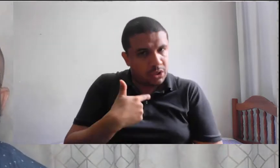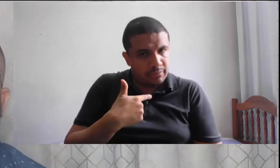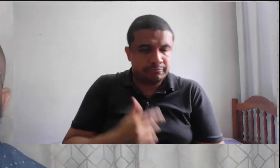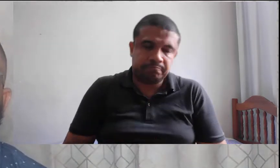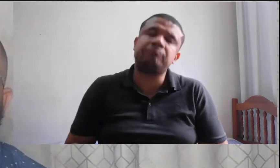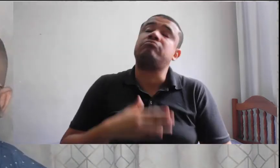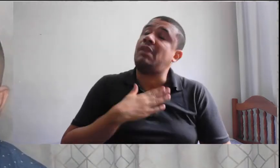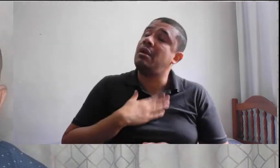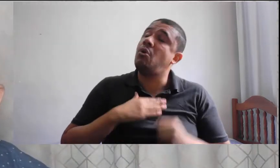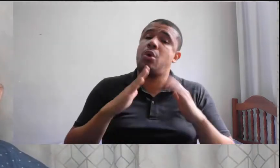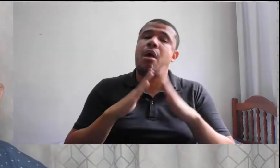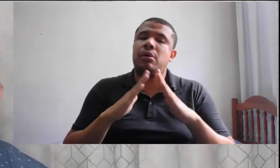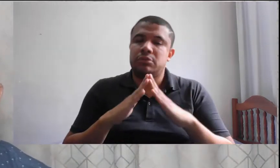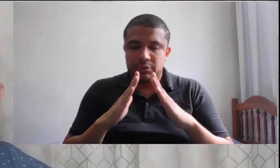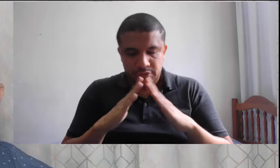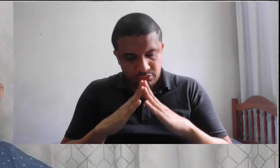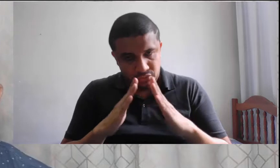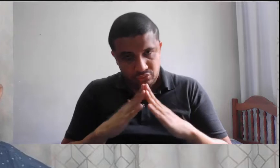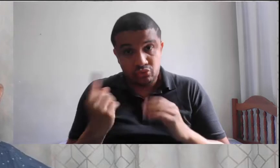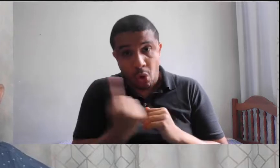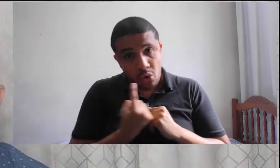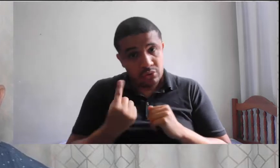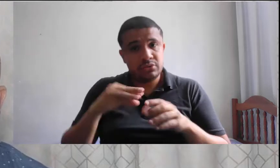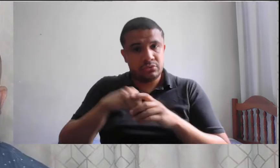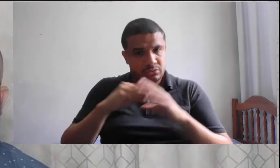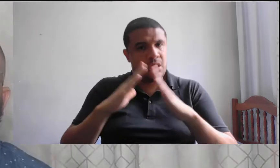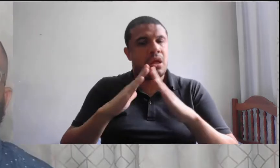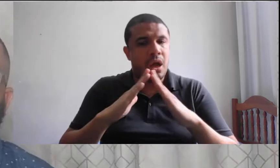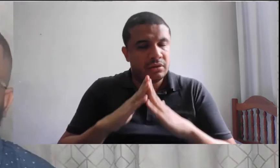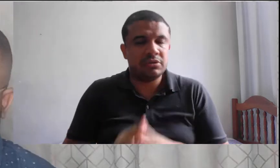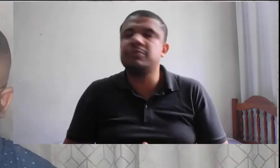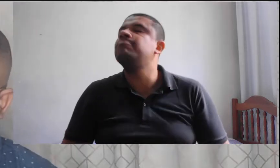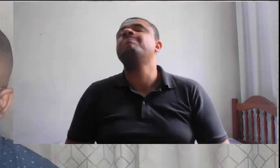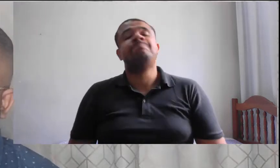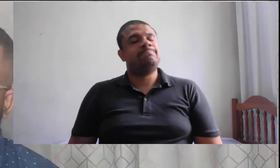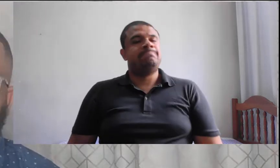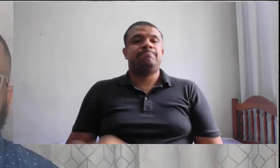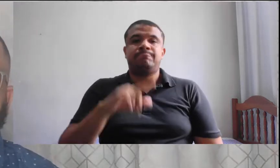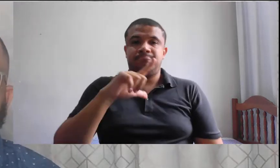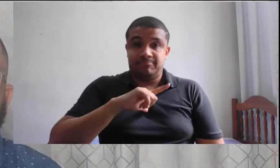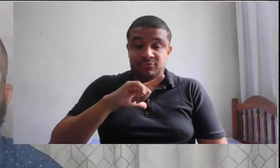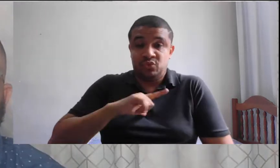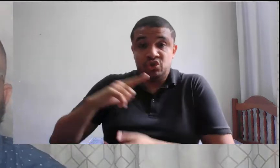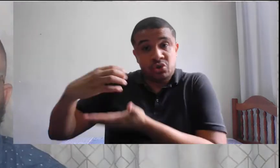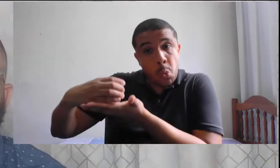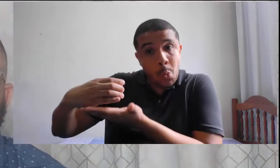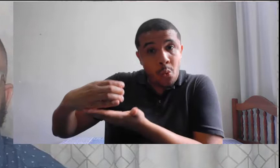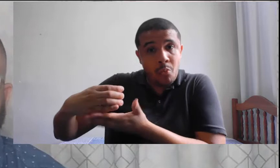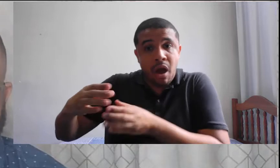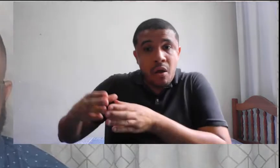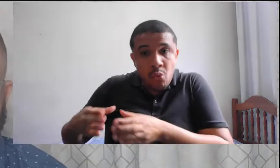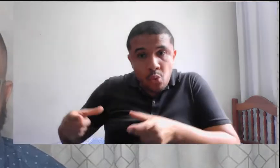Ficamos em casa e em casa tinham aquele